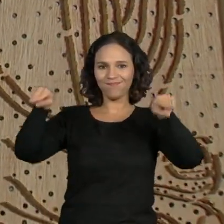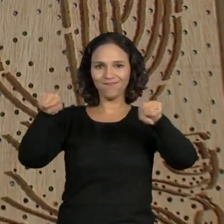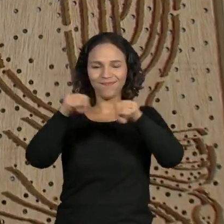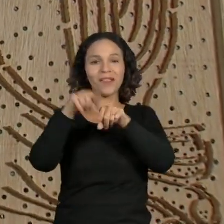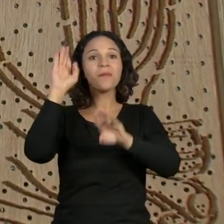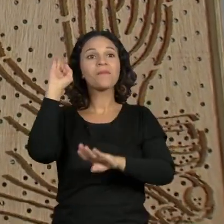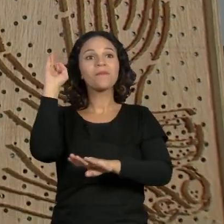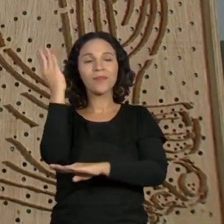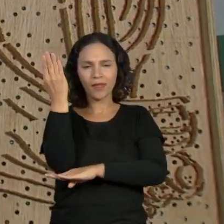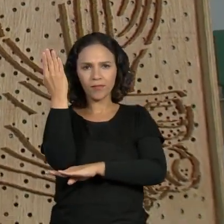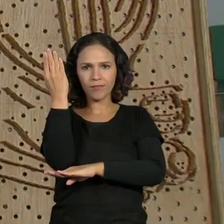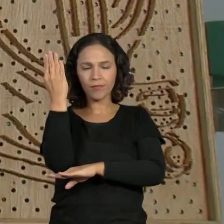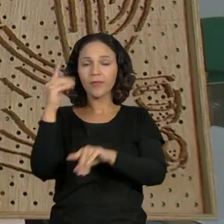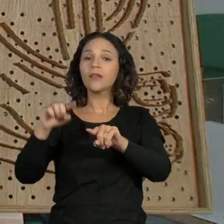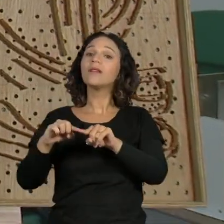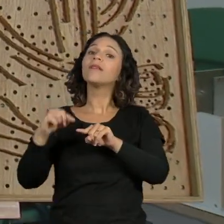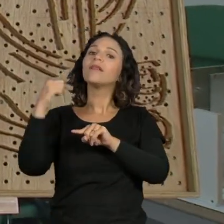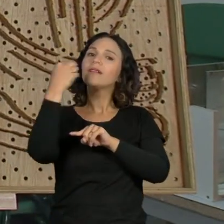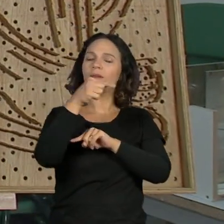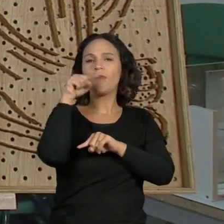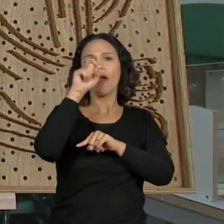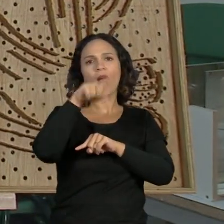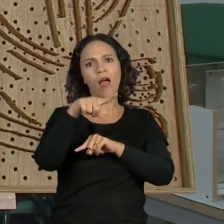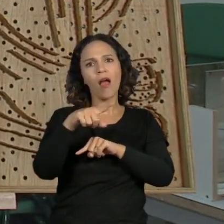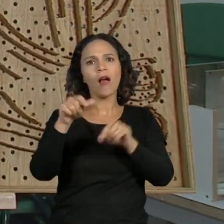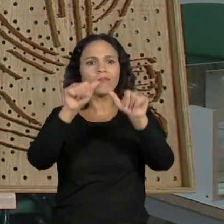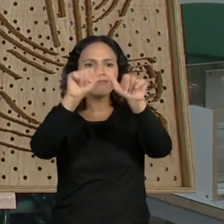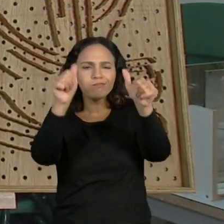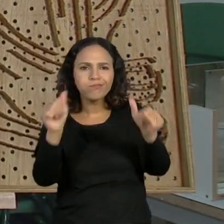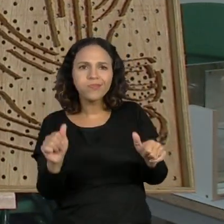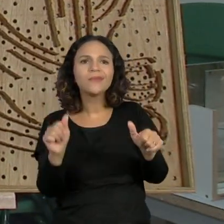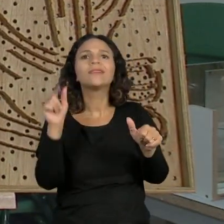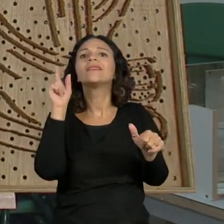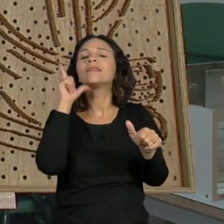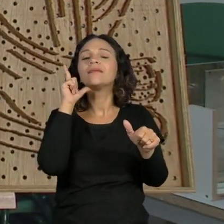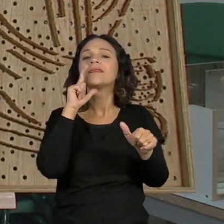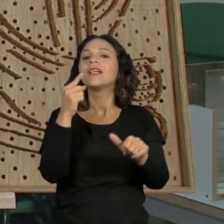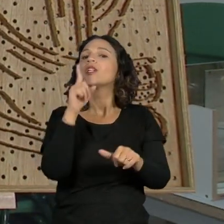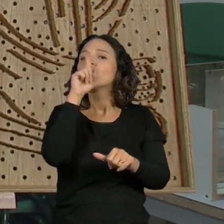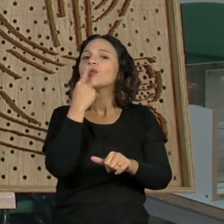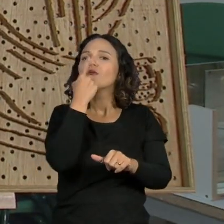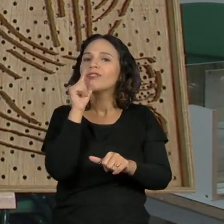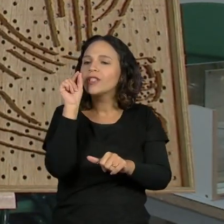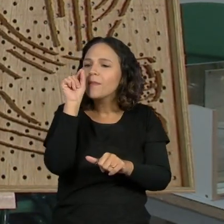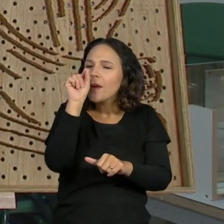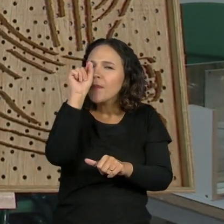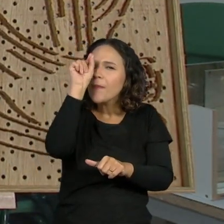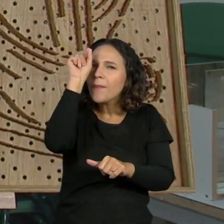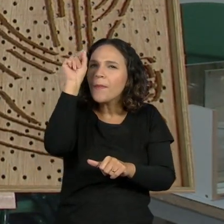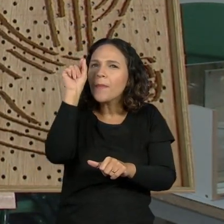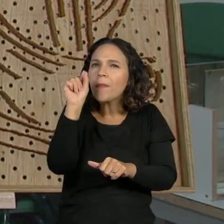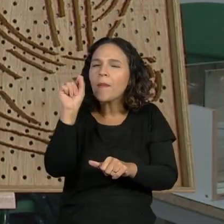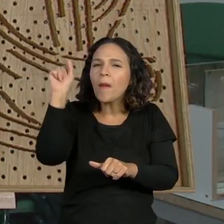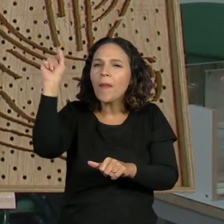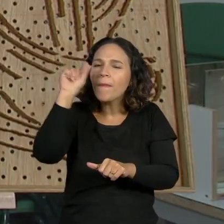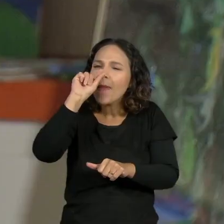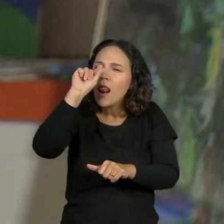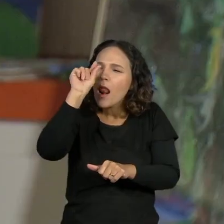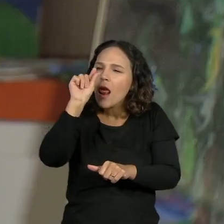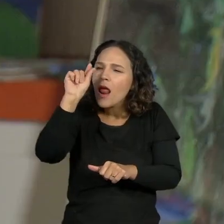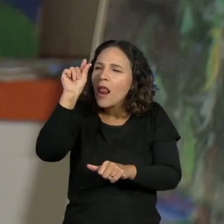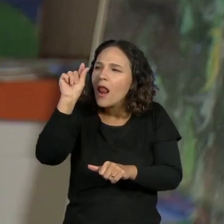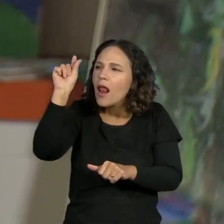madeira. Ela vai para um ateliê de um artesão que faz toda a colagem dos palitos de sorvetes, que ficam numa altura